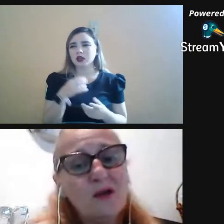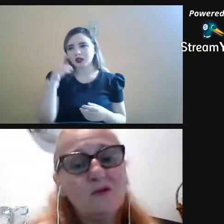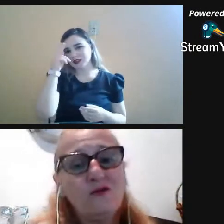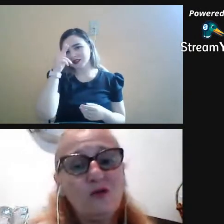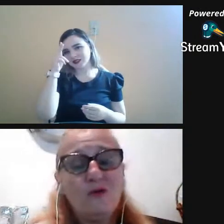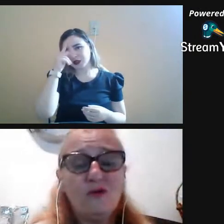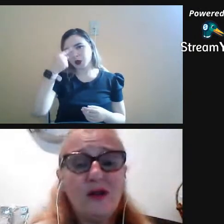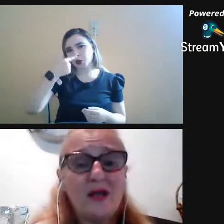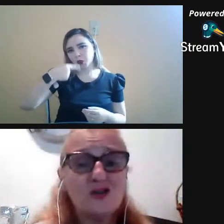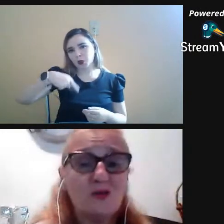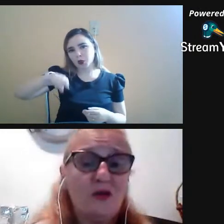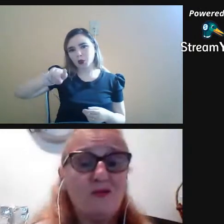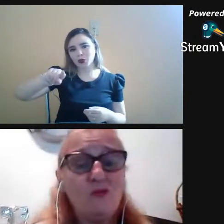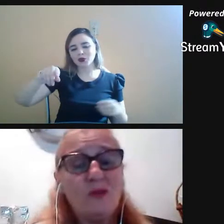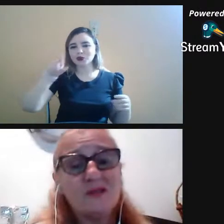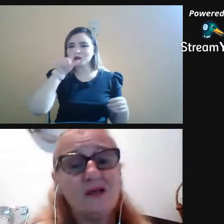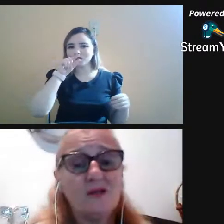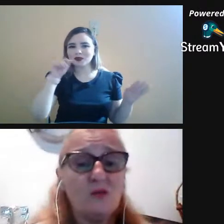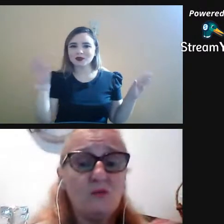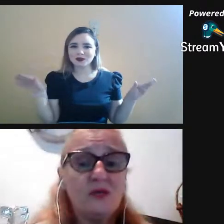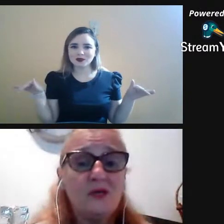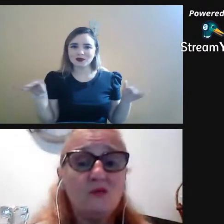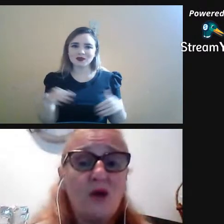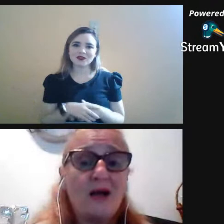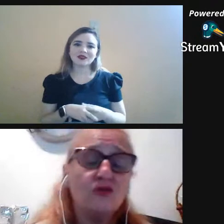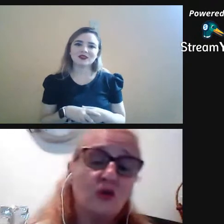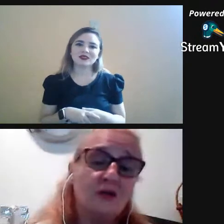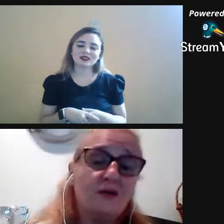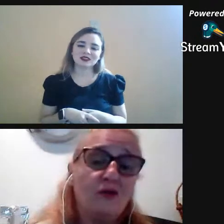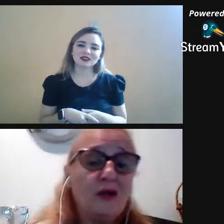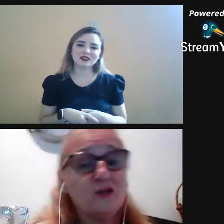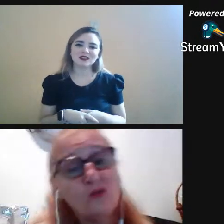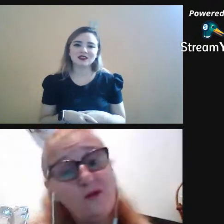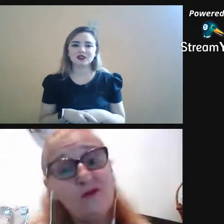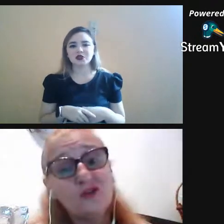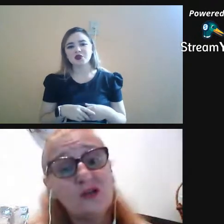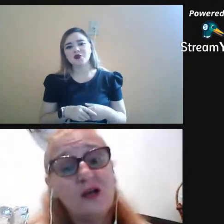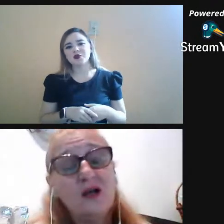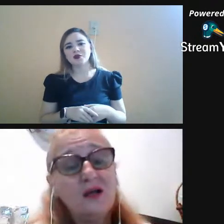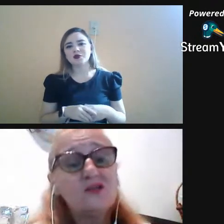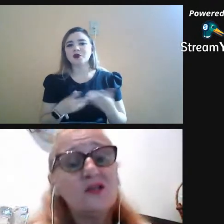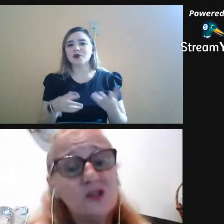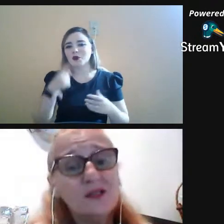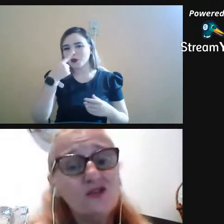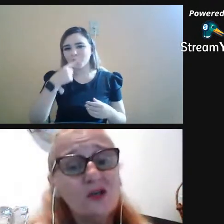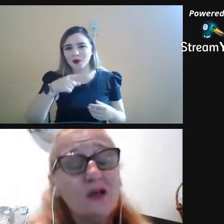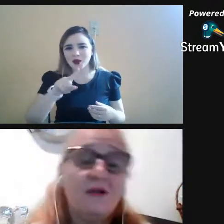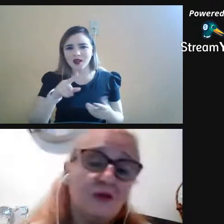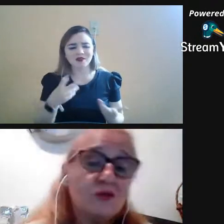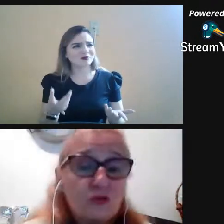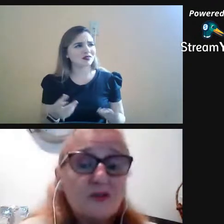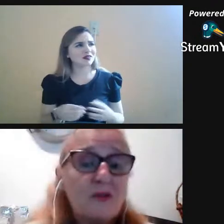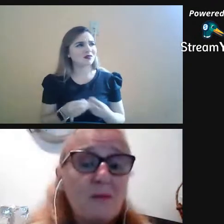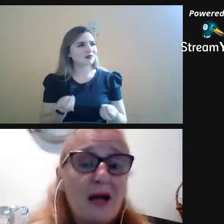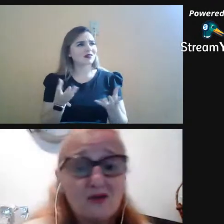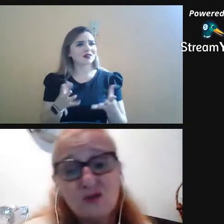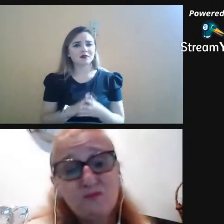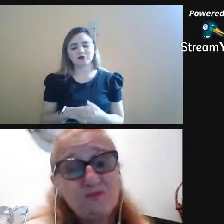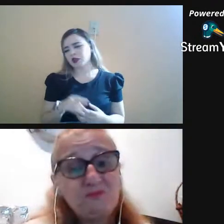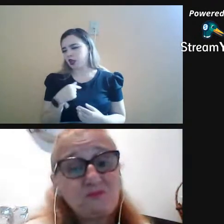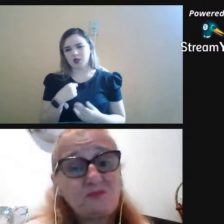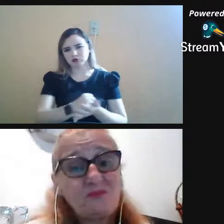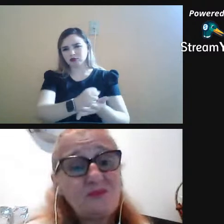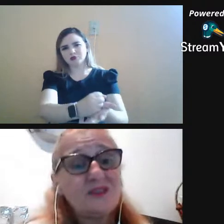passarinho que tá pegando fogo, a floresta, o passarinho tá com um biquinho com água jogando na floresta. O elefante, assim, está adiantando de quê? Ele fala assim, eu tô fazendo a minha